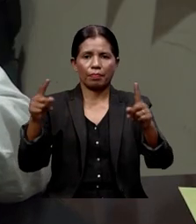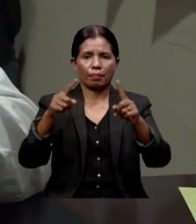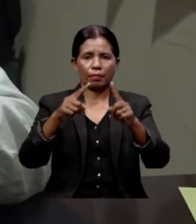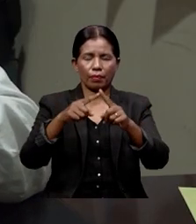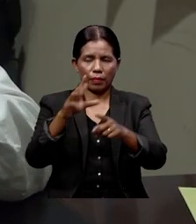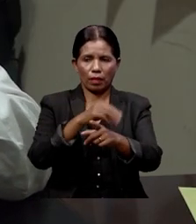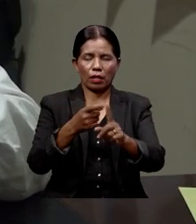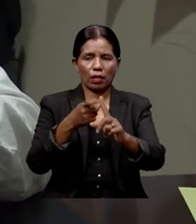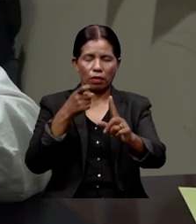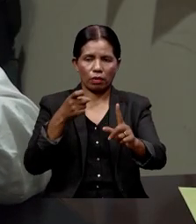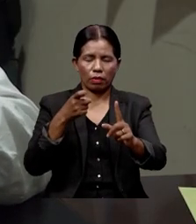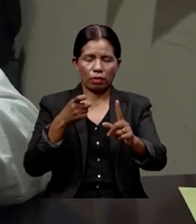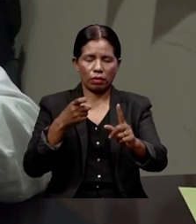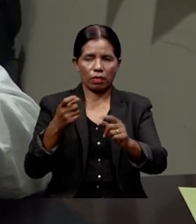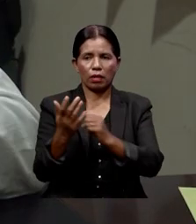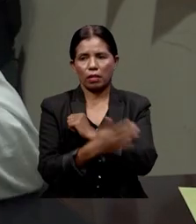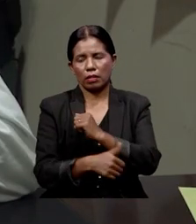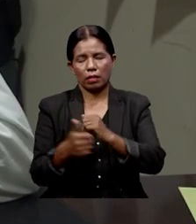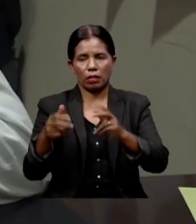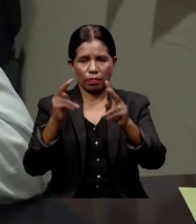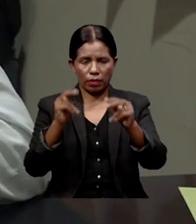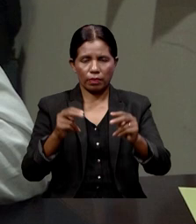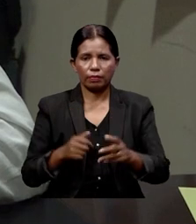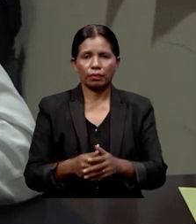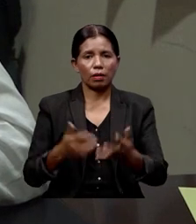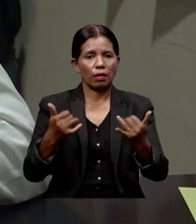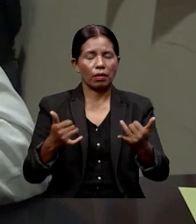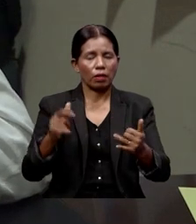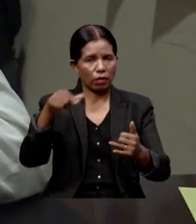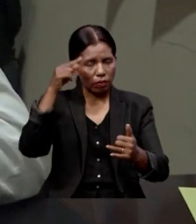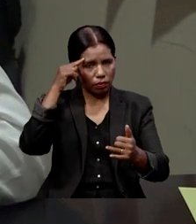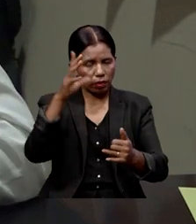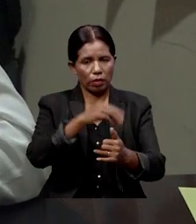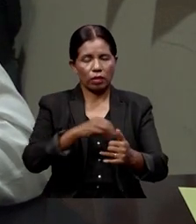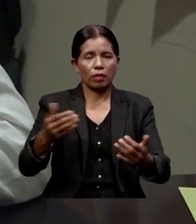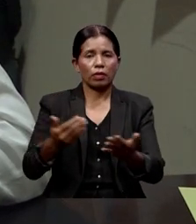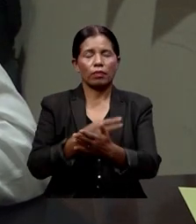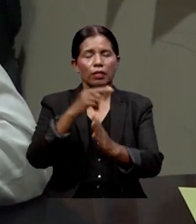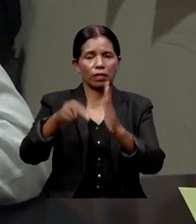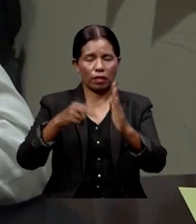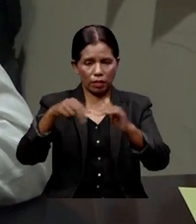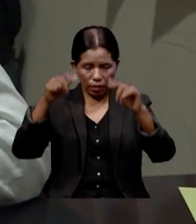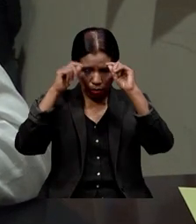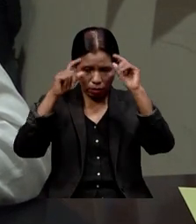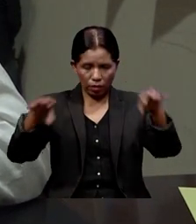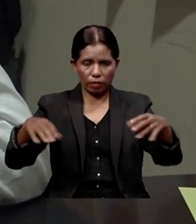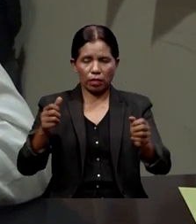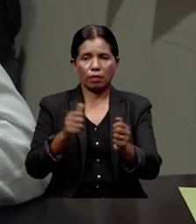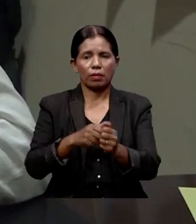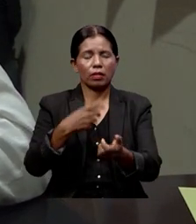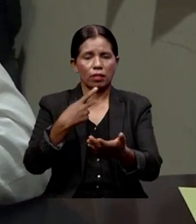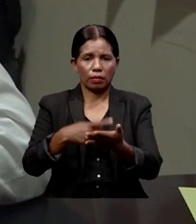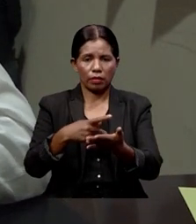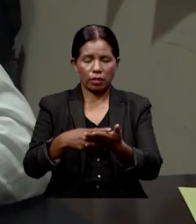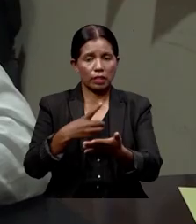demanda, o se rai ser nebe precisa. Dará um nemos, governo Nova Zelândia e Timor-Leste prepara esposo no ne e